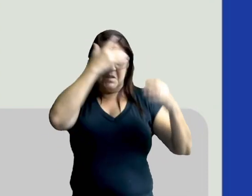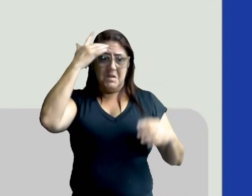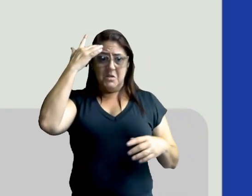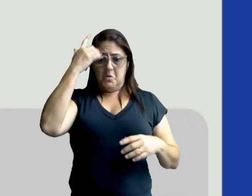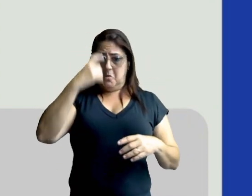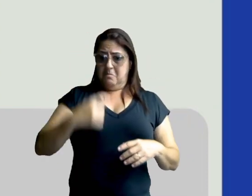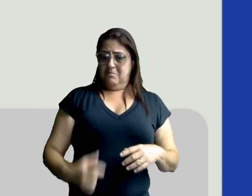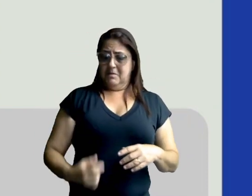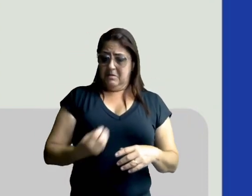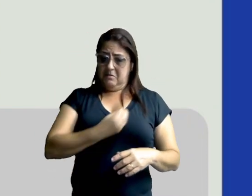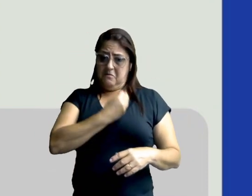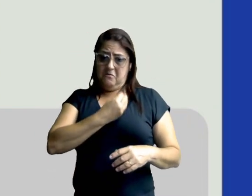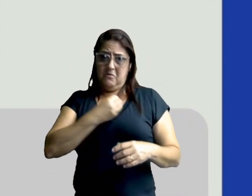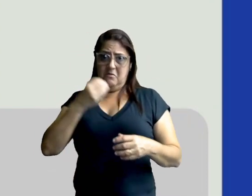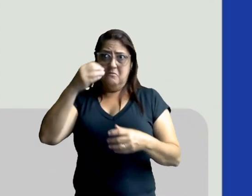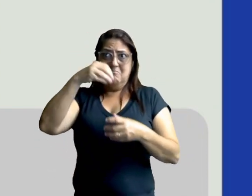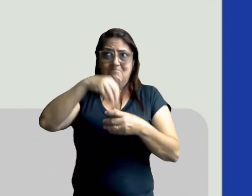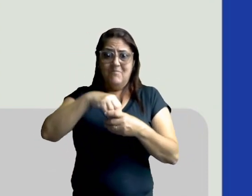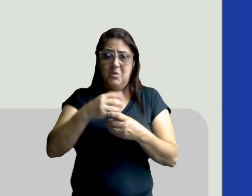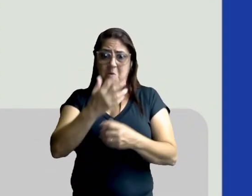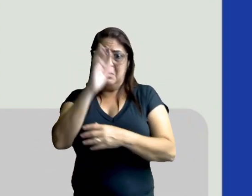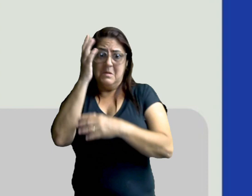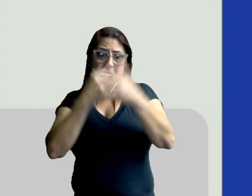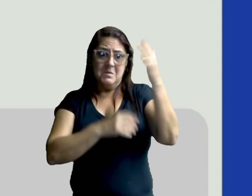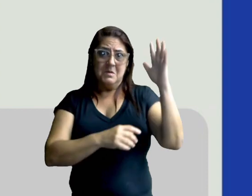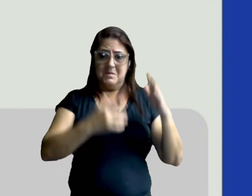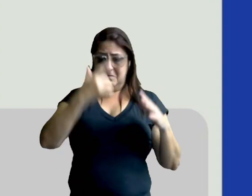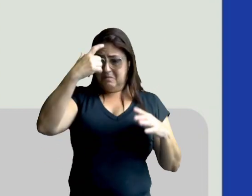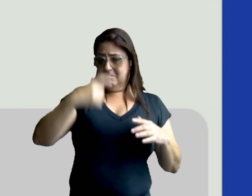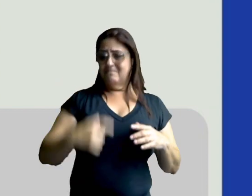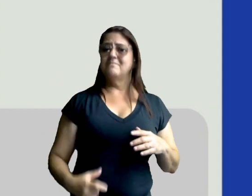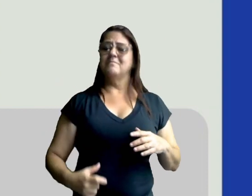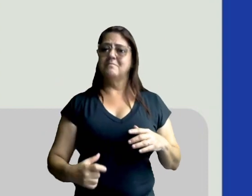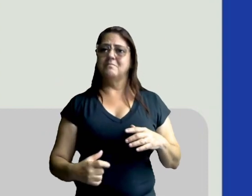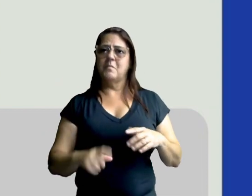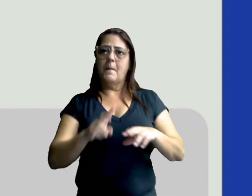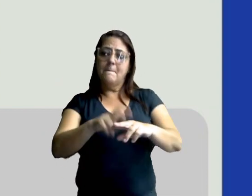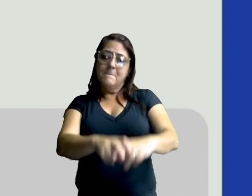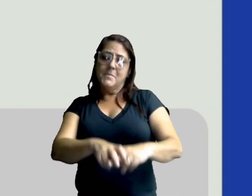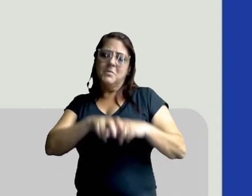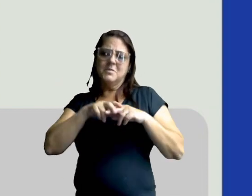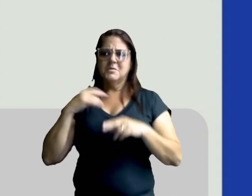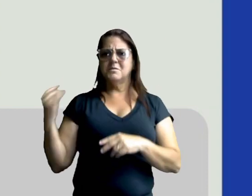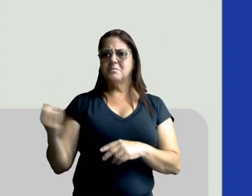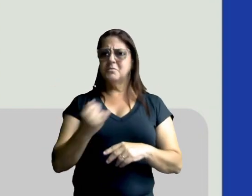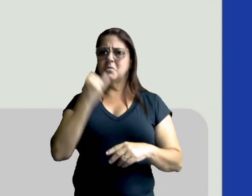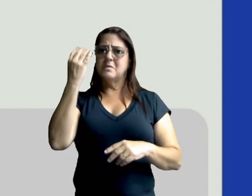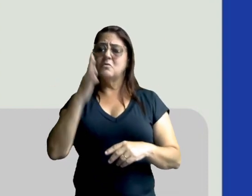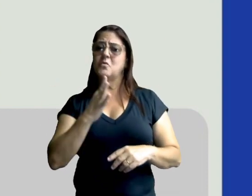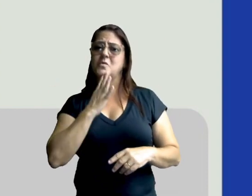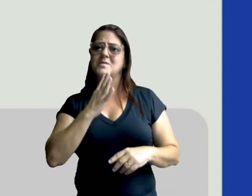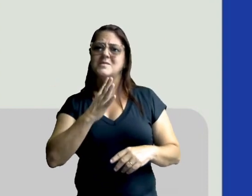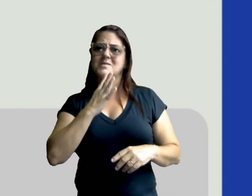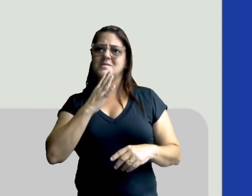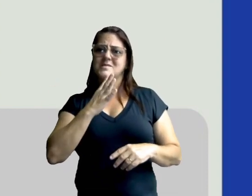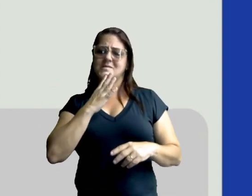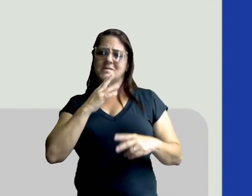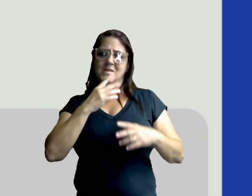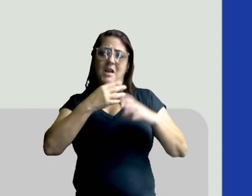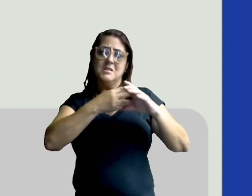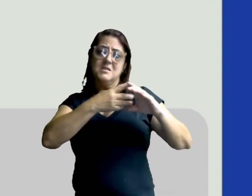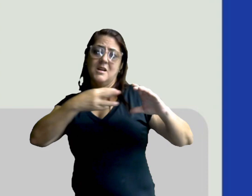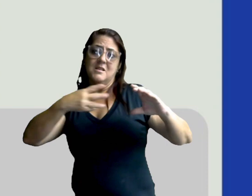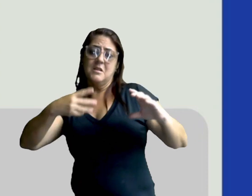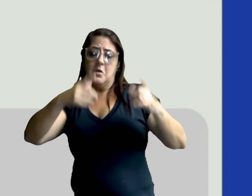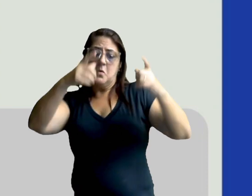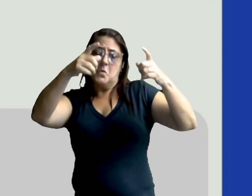que vivem nele, inclusive as pessoas. Por isso, é muito importante conhecer as